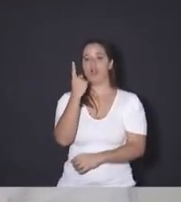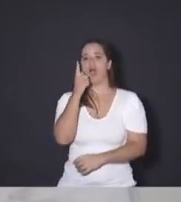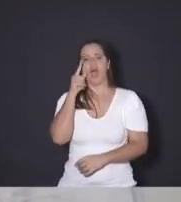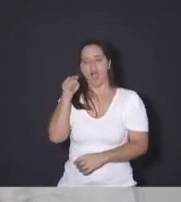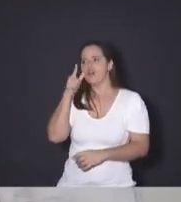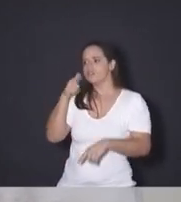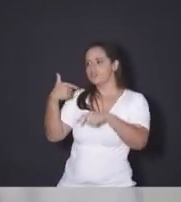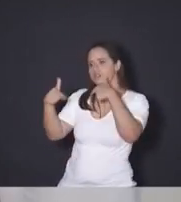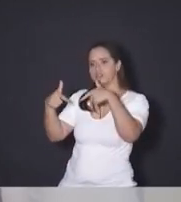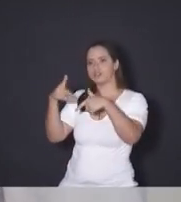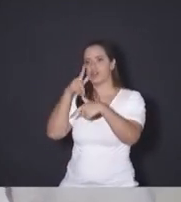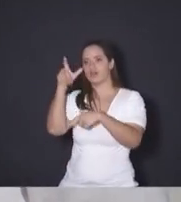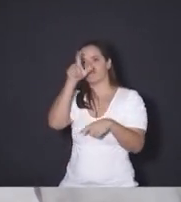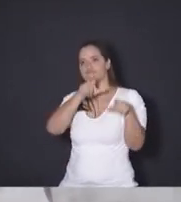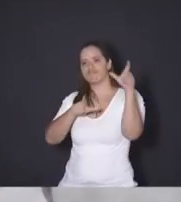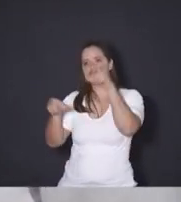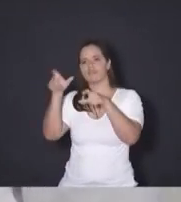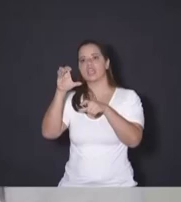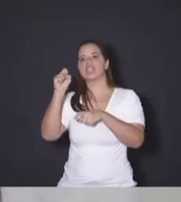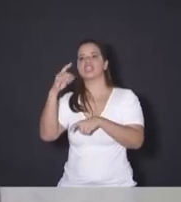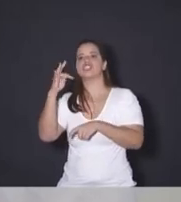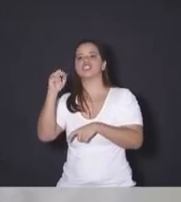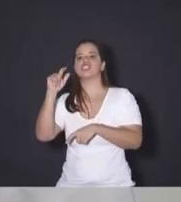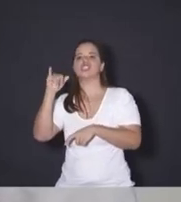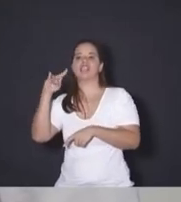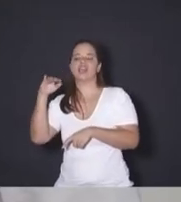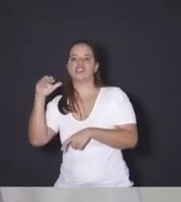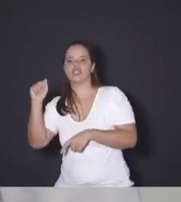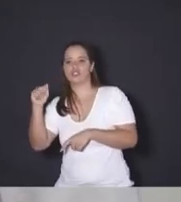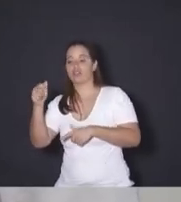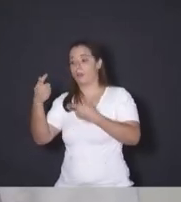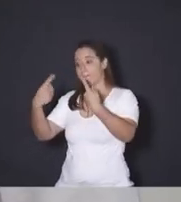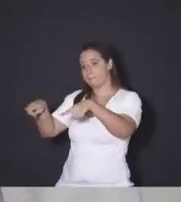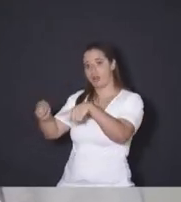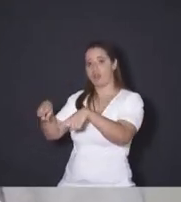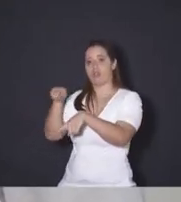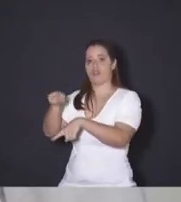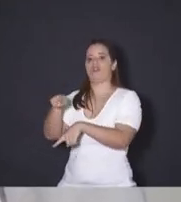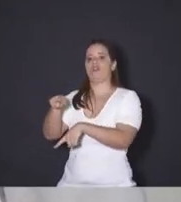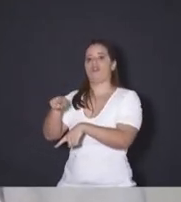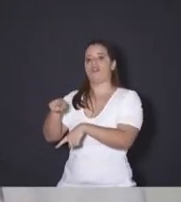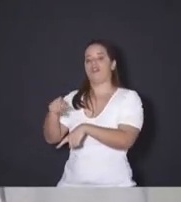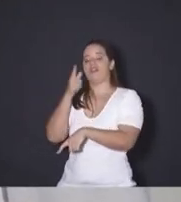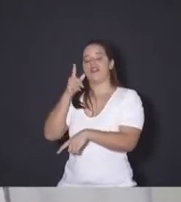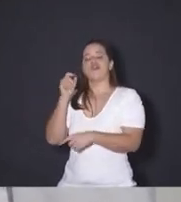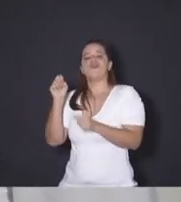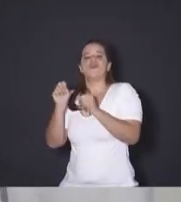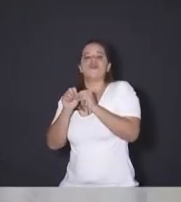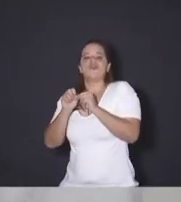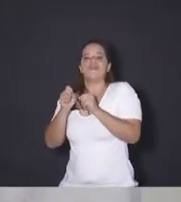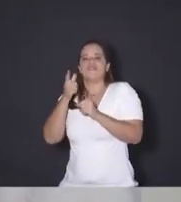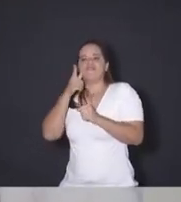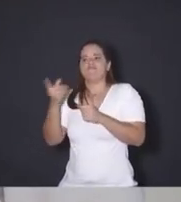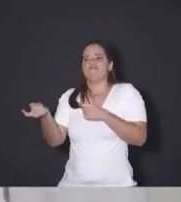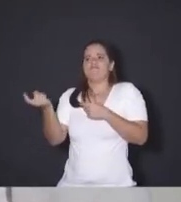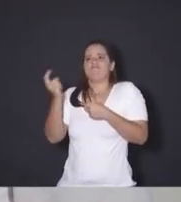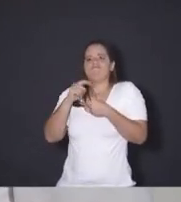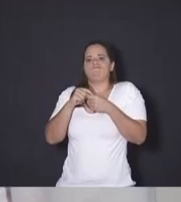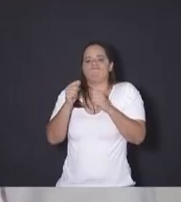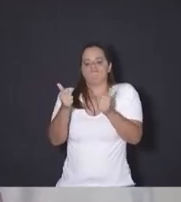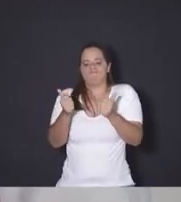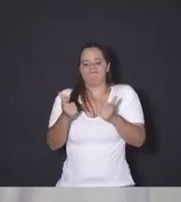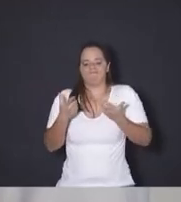você trabalha com a questão estética a estética justamente provocar é isso né ela faz com que você se volte para o seu lugar